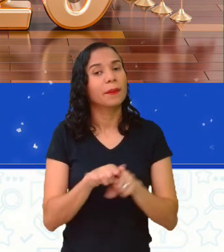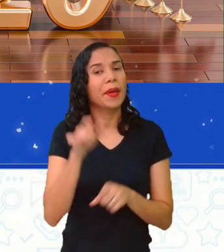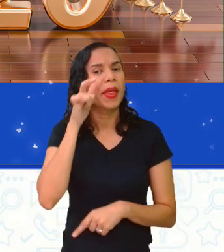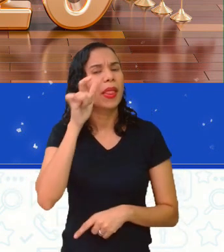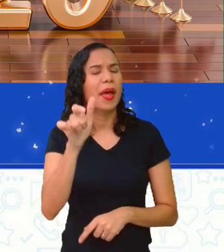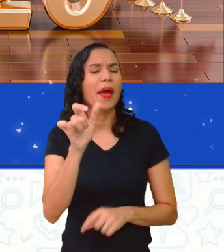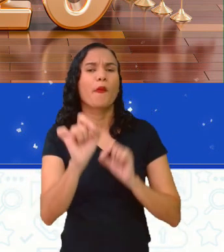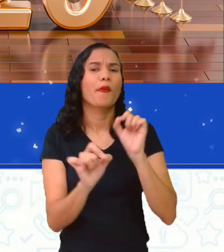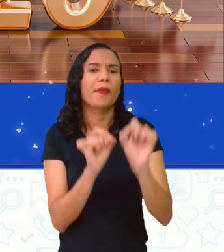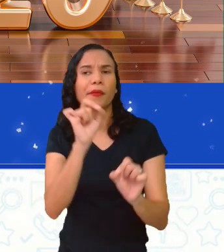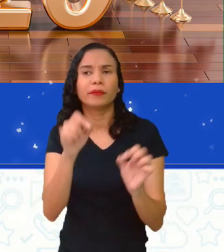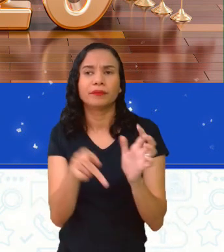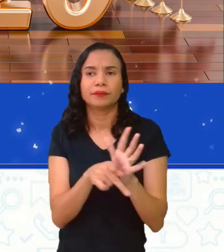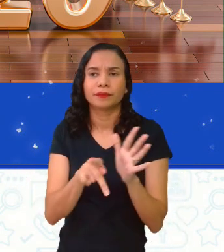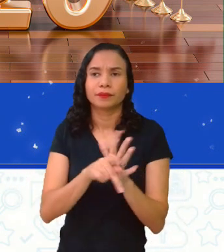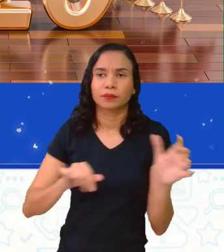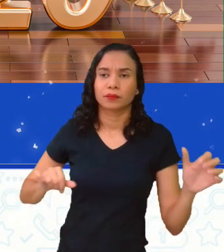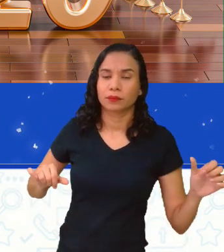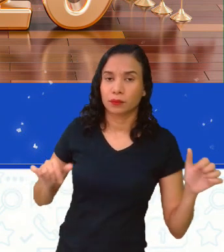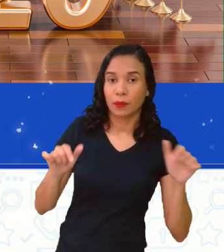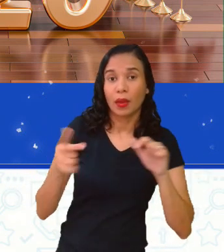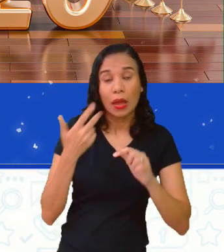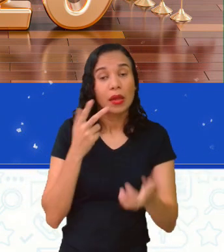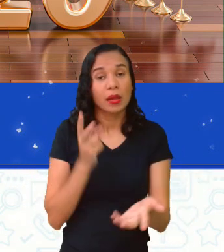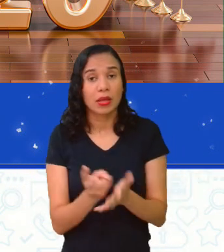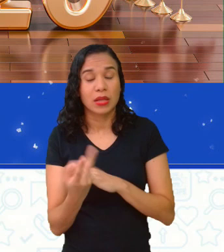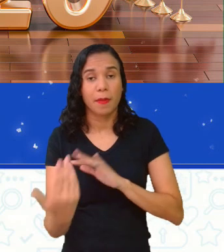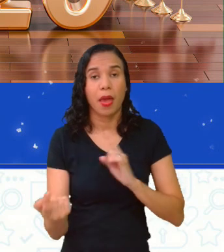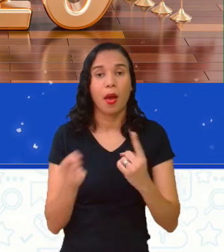notícia, que é a alternância